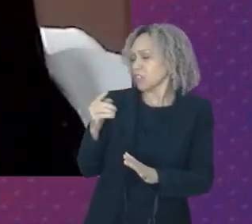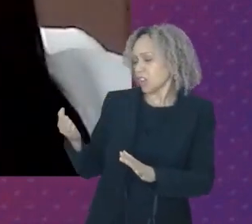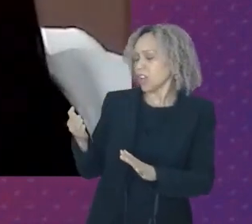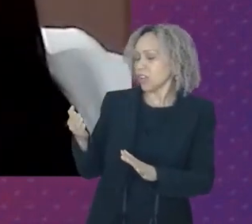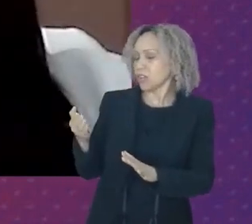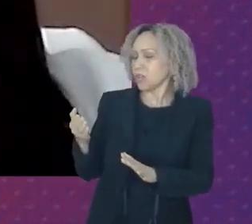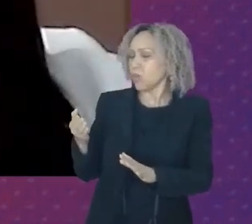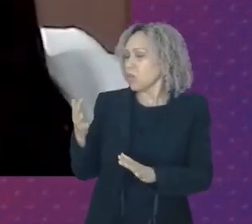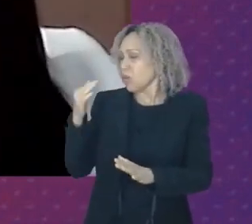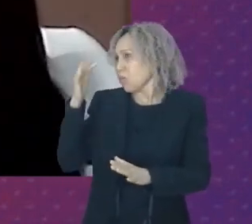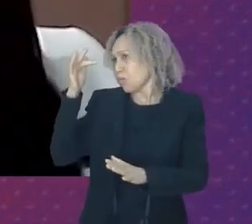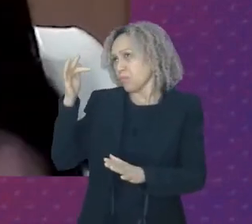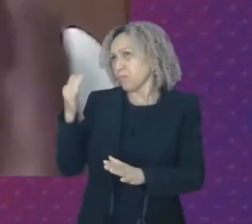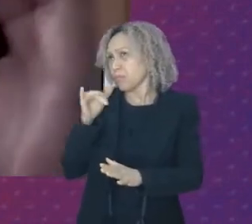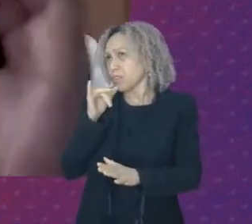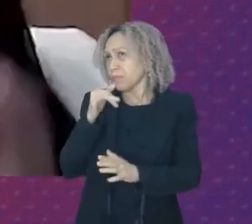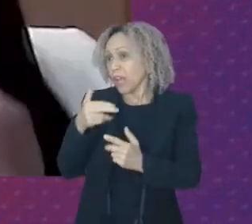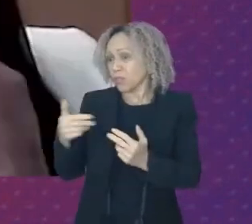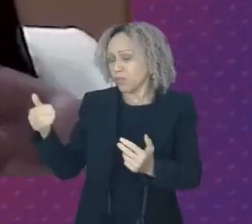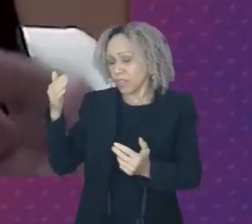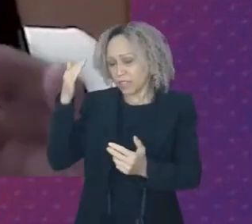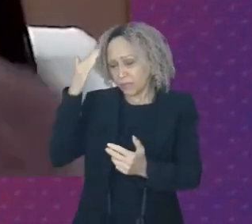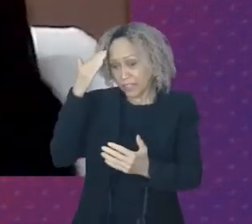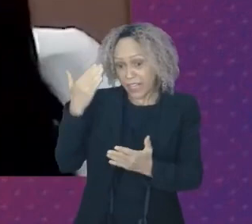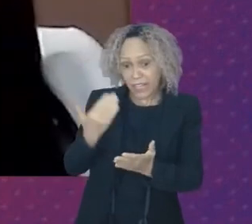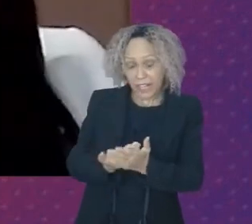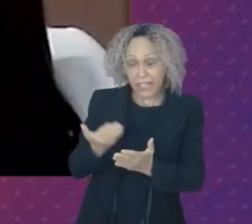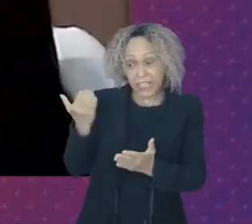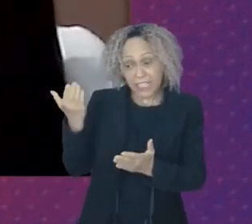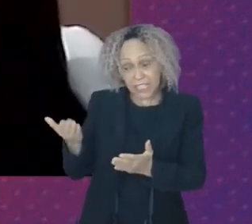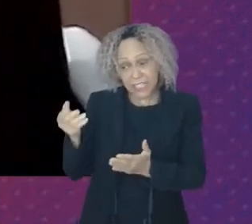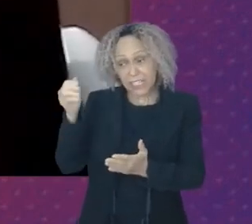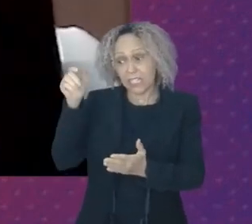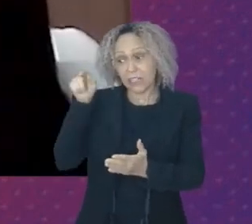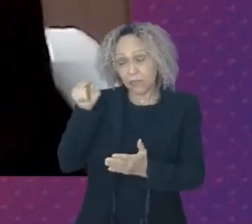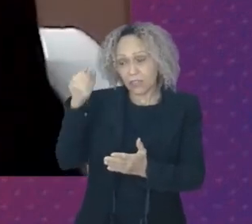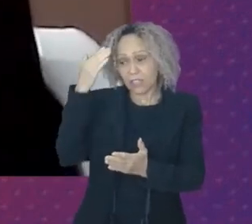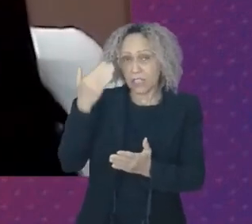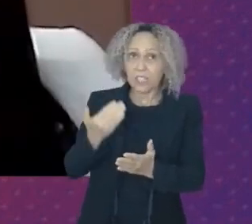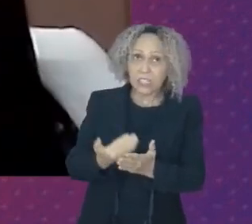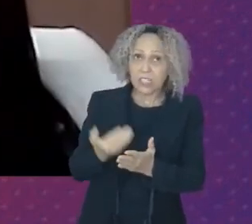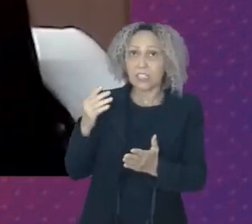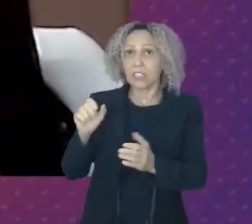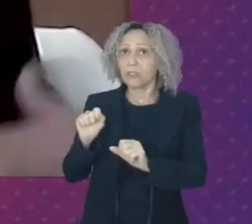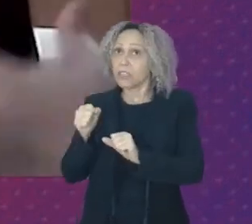estar diretamente ligada àquilo que você